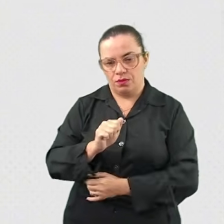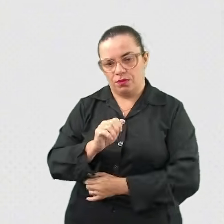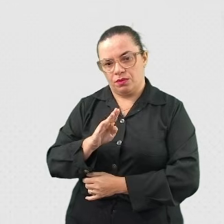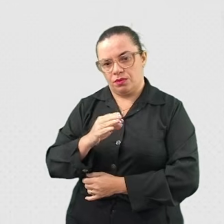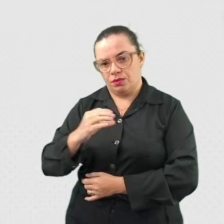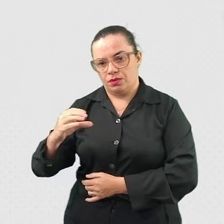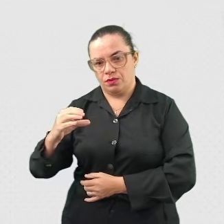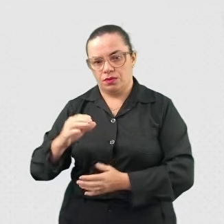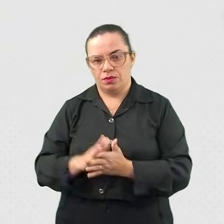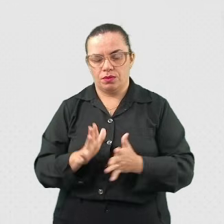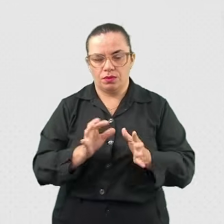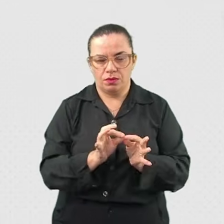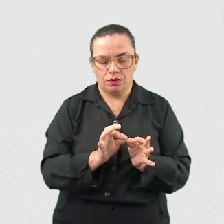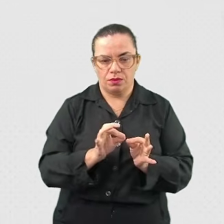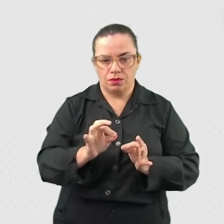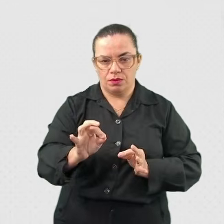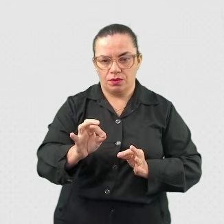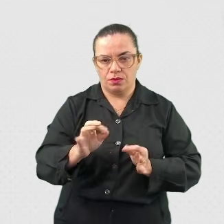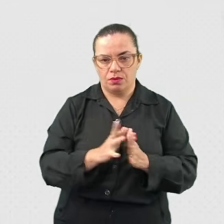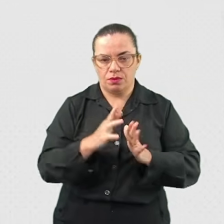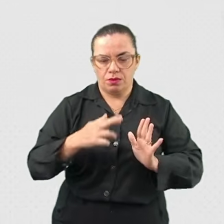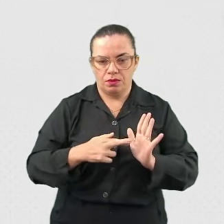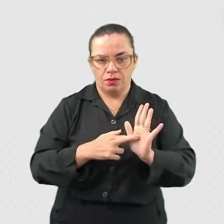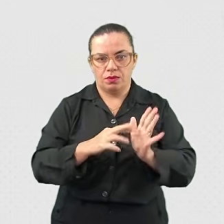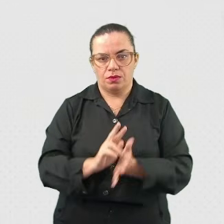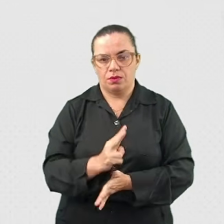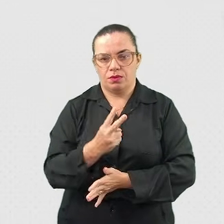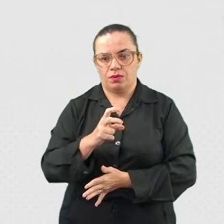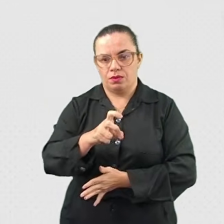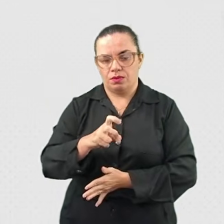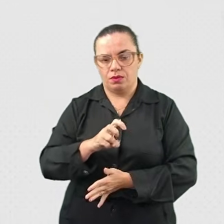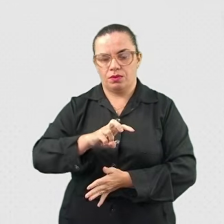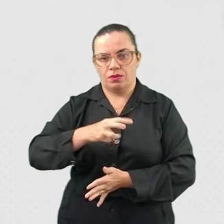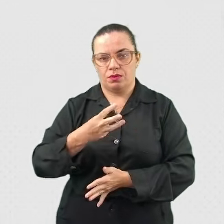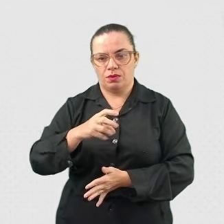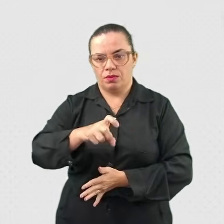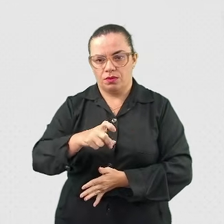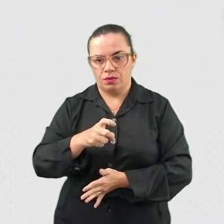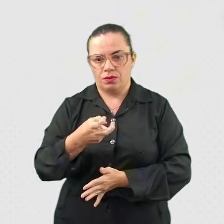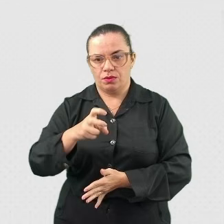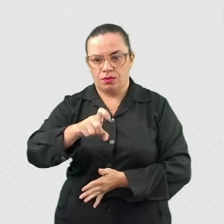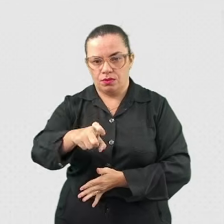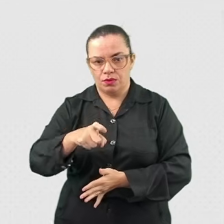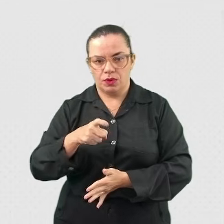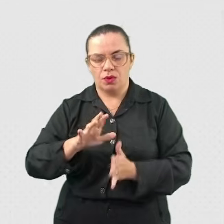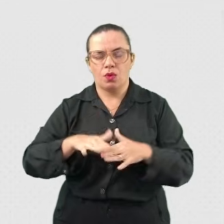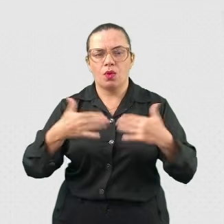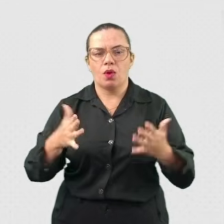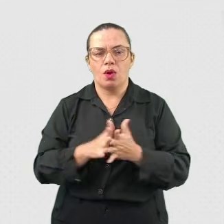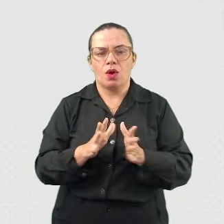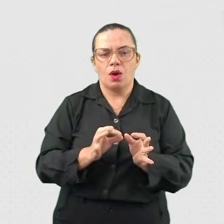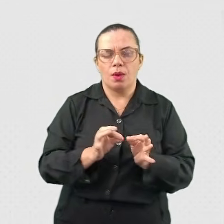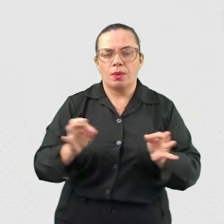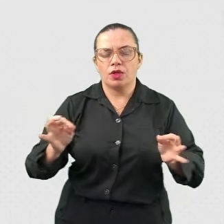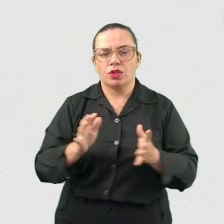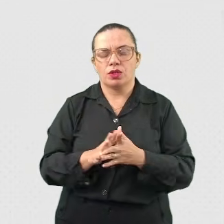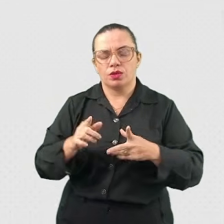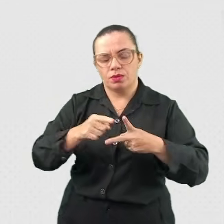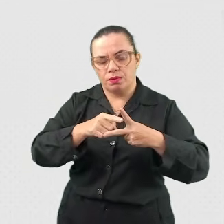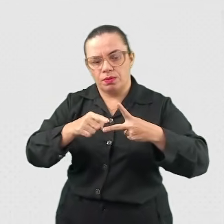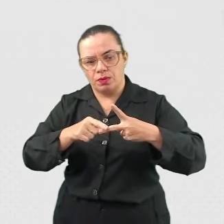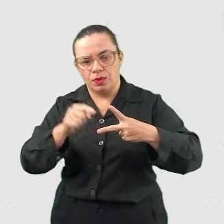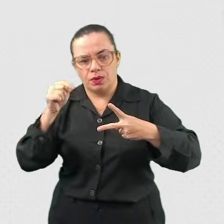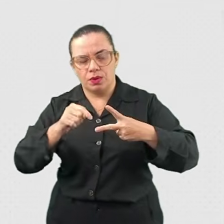ângulos internos são, respectivamente, 2x, 3x e 5x. Qual é a medida de cada ângulo? Olha só,